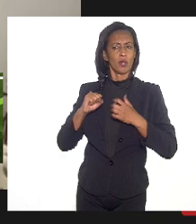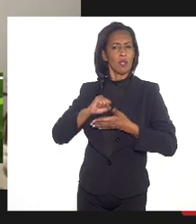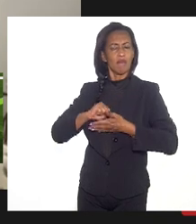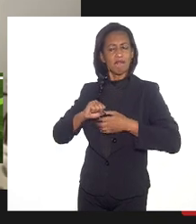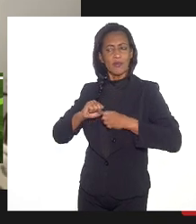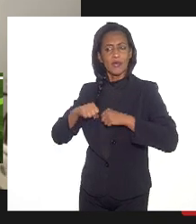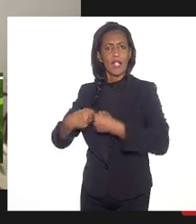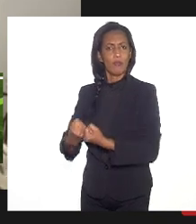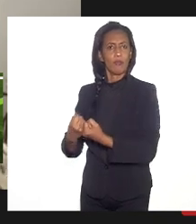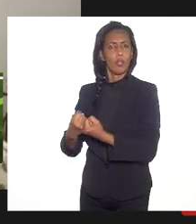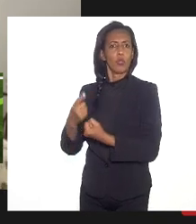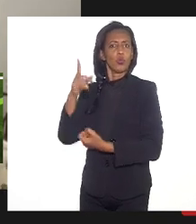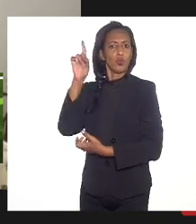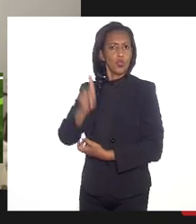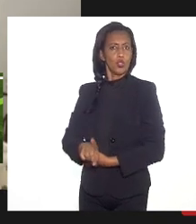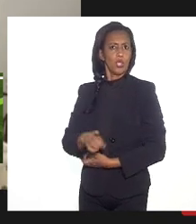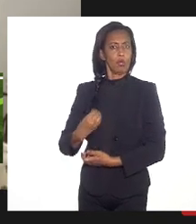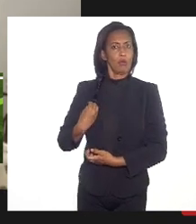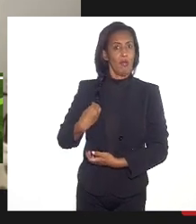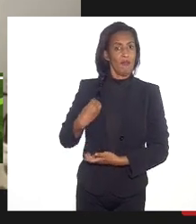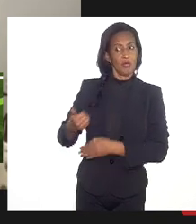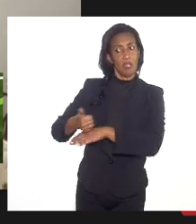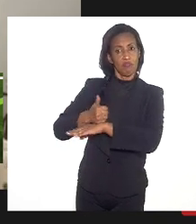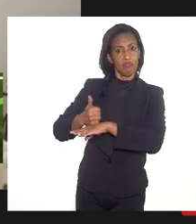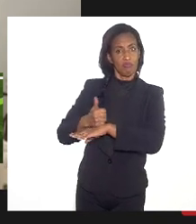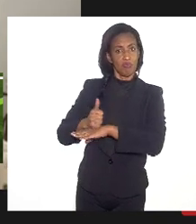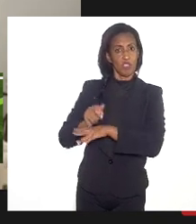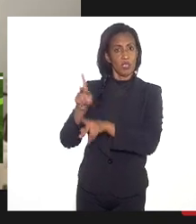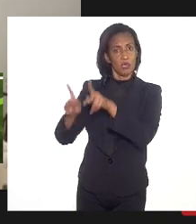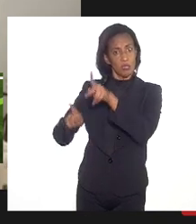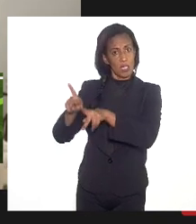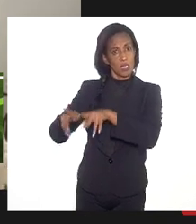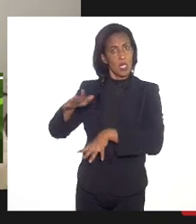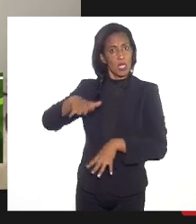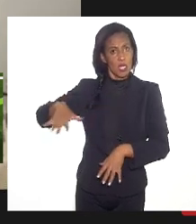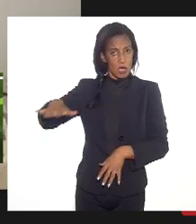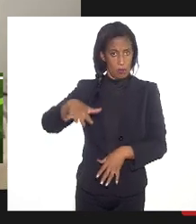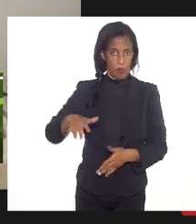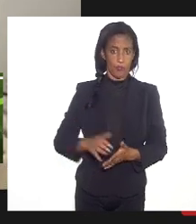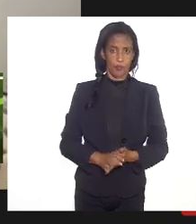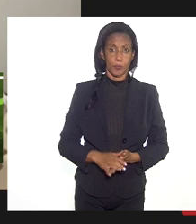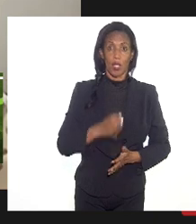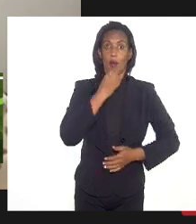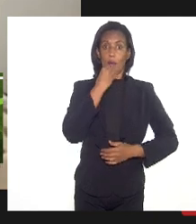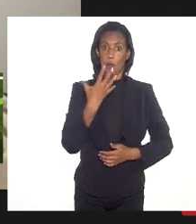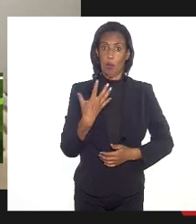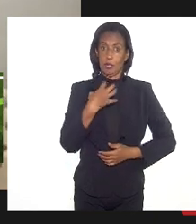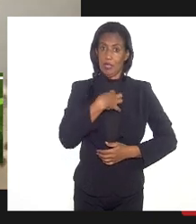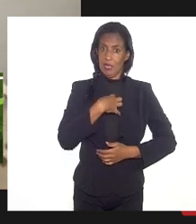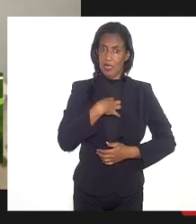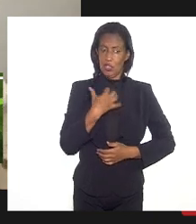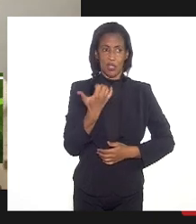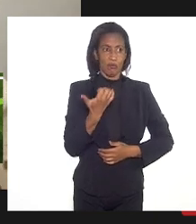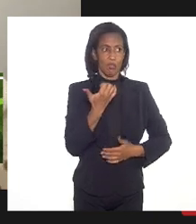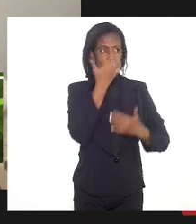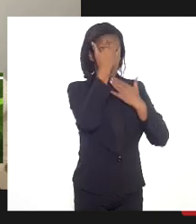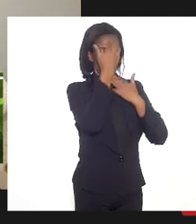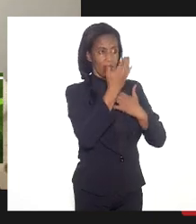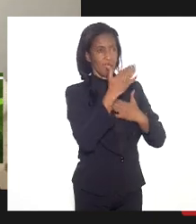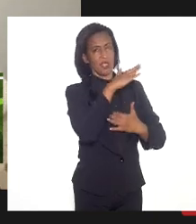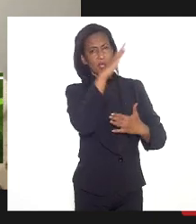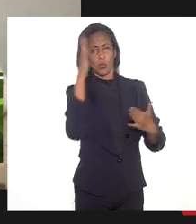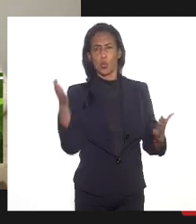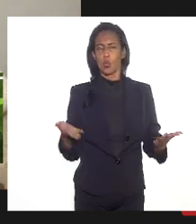vida digna e o direito desses povos. Bom, nesse sentido, gostaria de agradecer a presença de todos